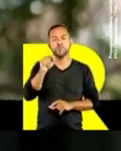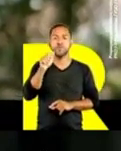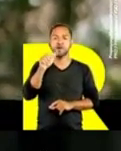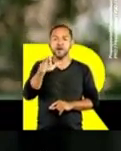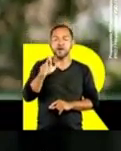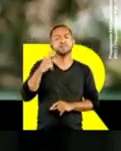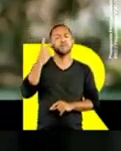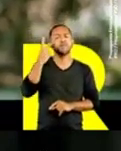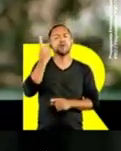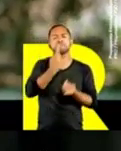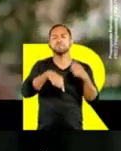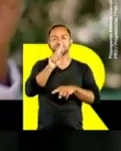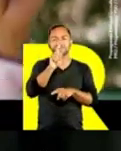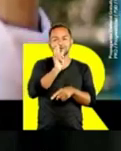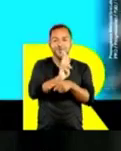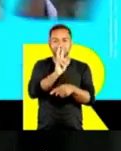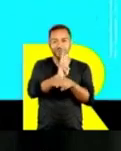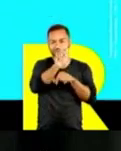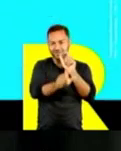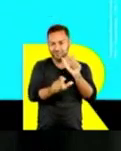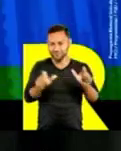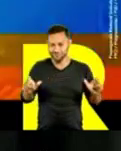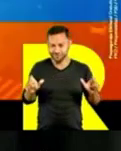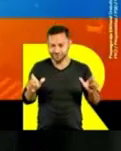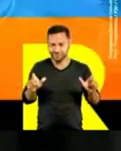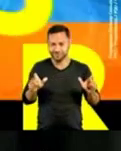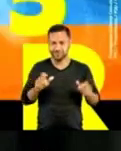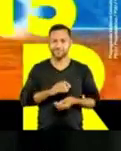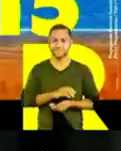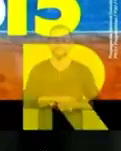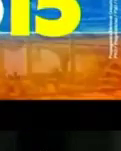ricardo15.com.br. É São Paulo pra frente, cuidando de gente.